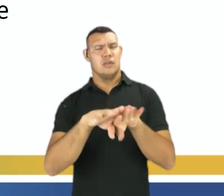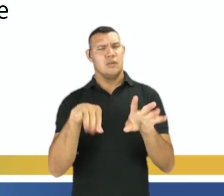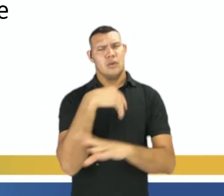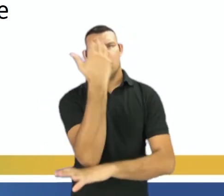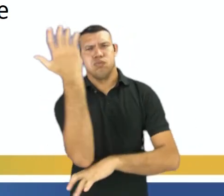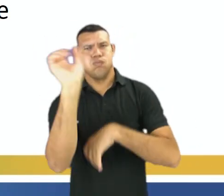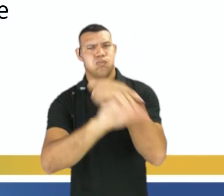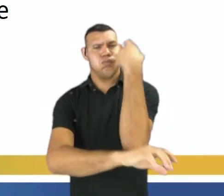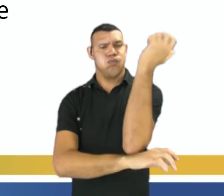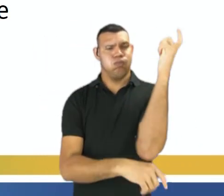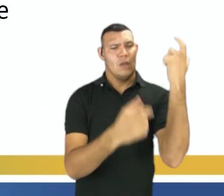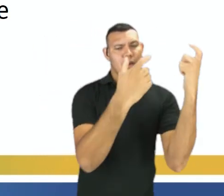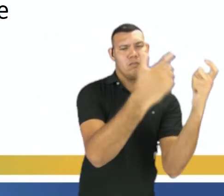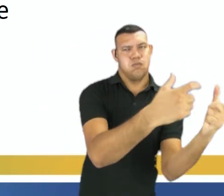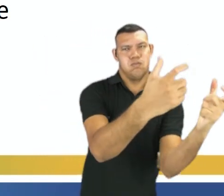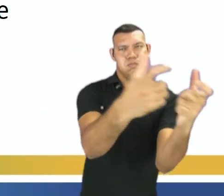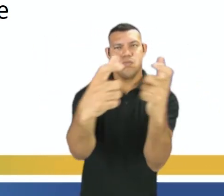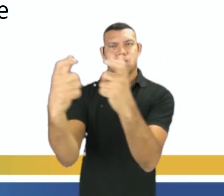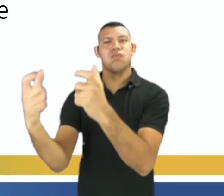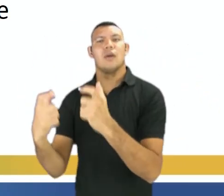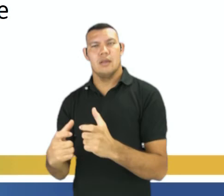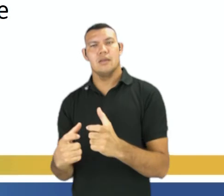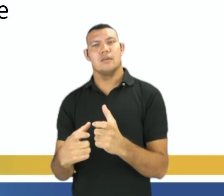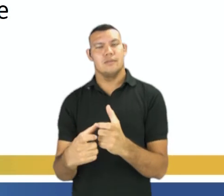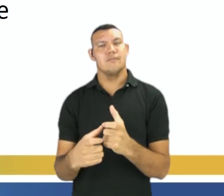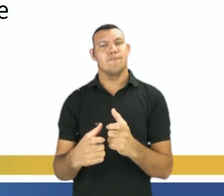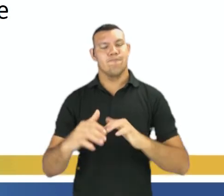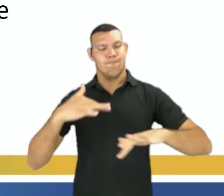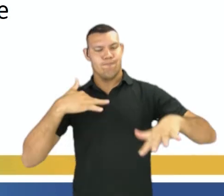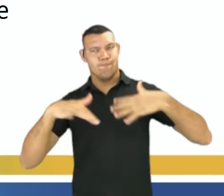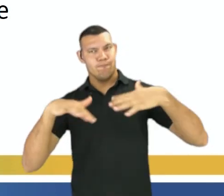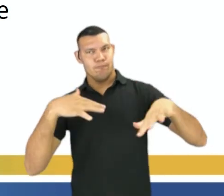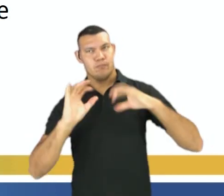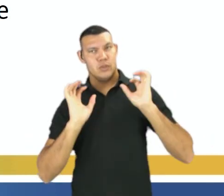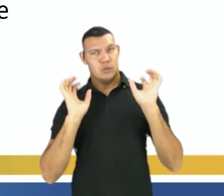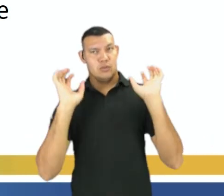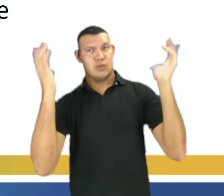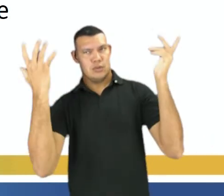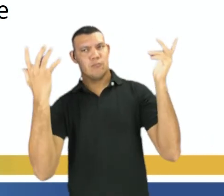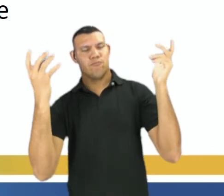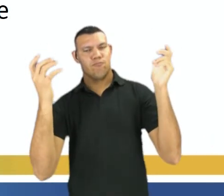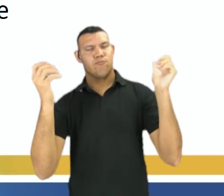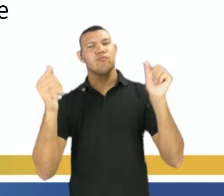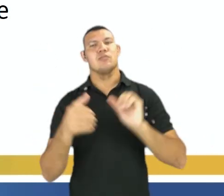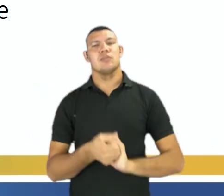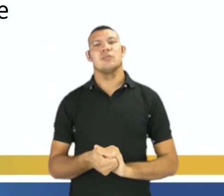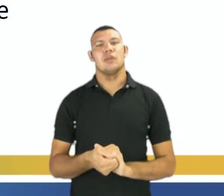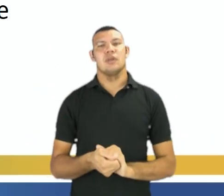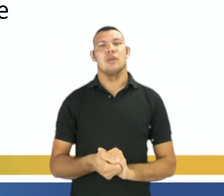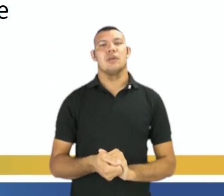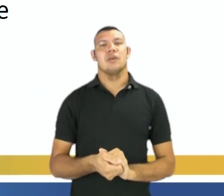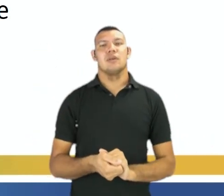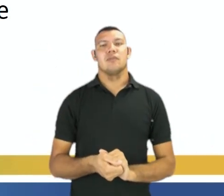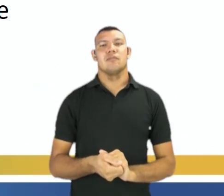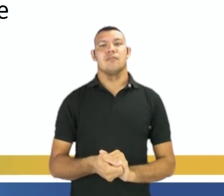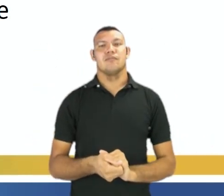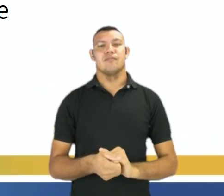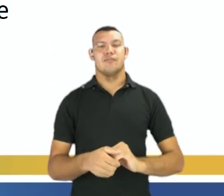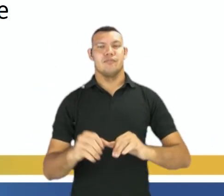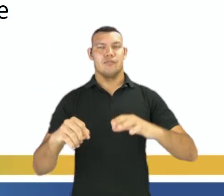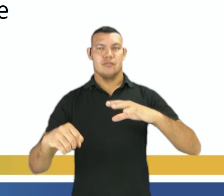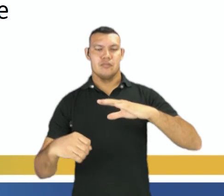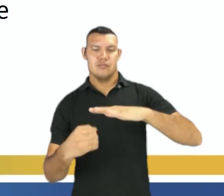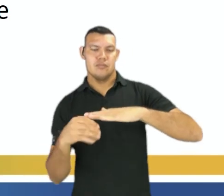vegetal de um determinado lugar. As dinâmicas climáticas determinam pelo menos a influência de comportamento e os tipos dos biomas que existem, que